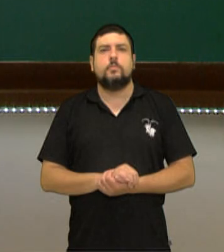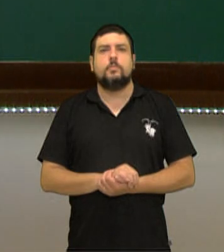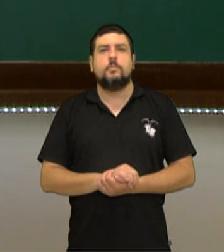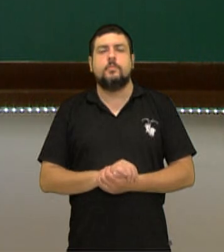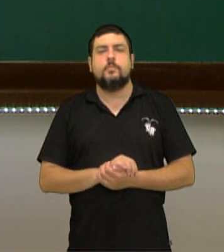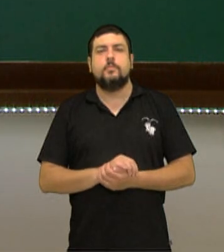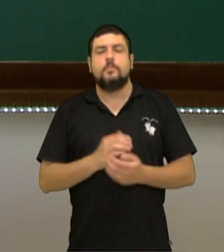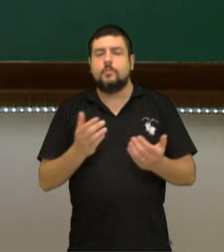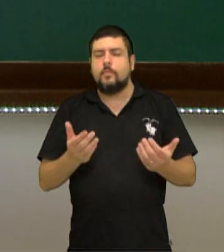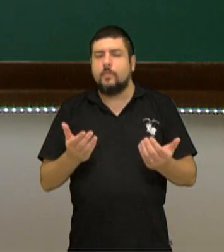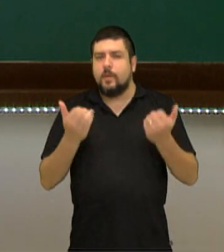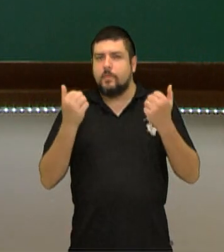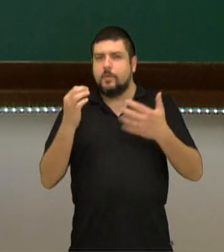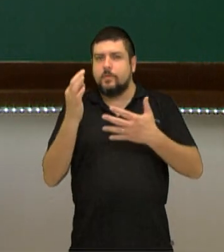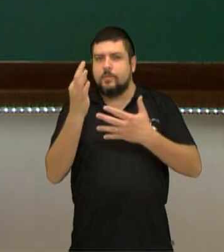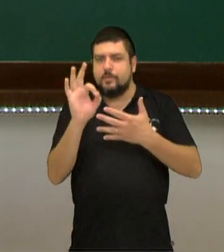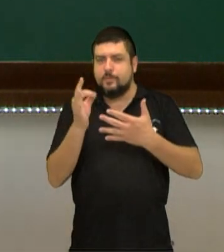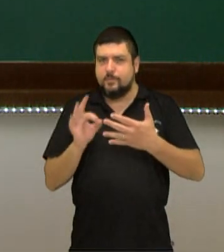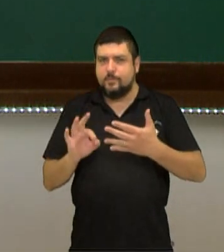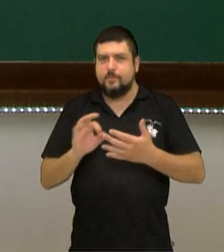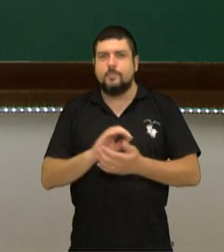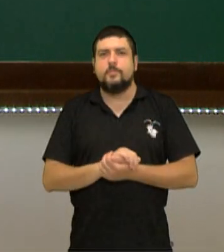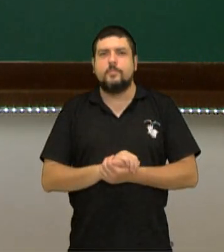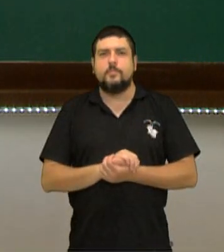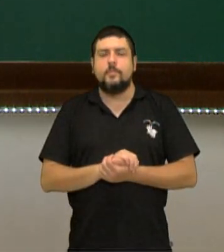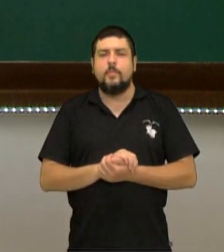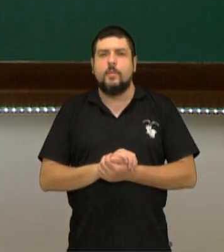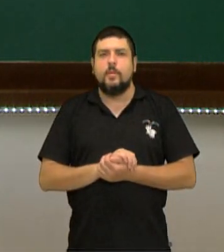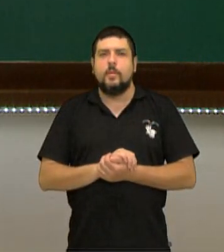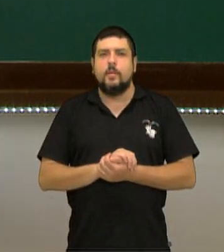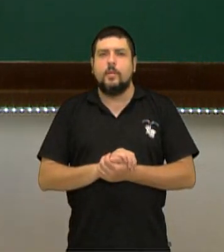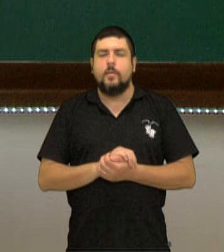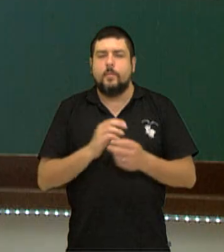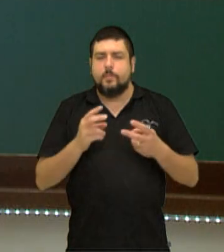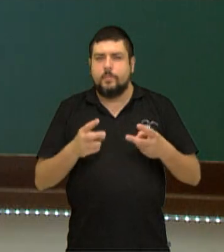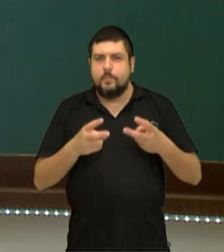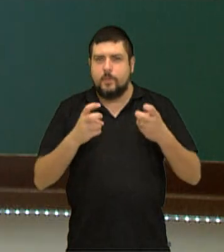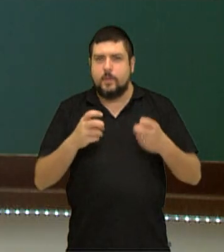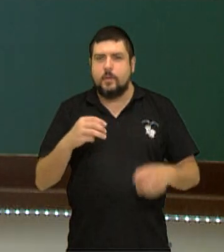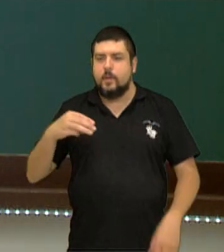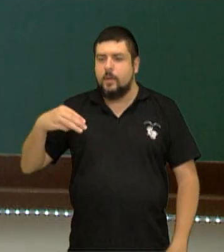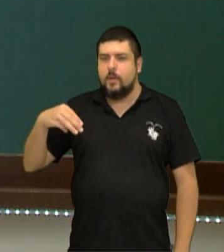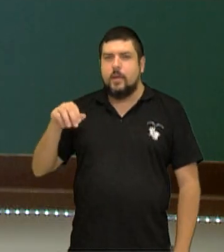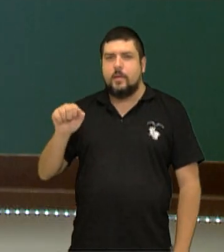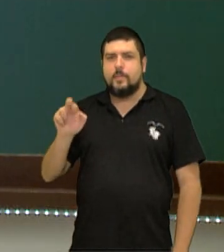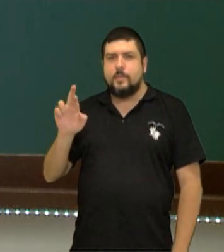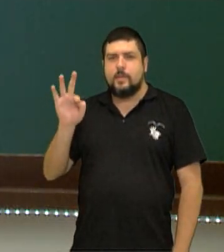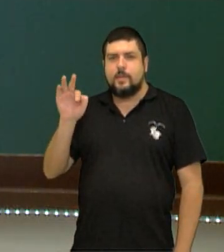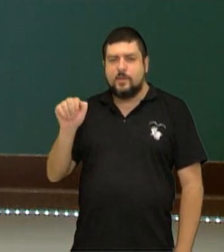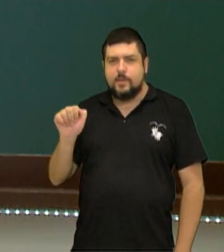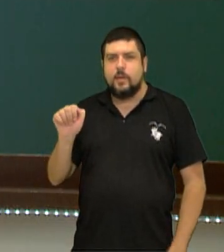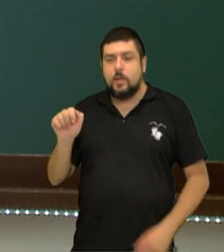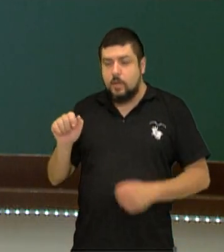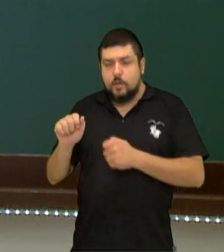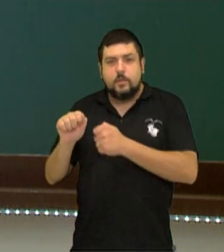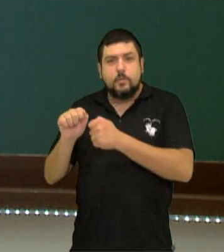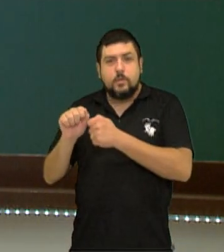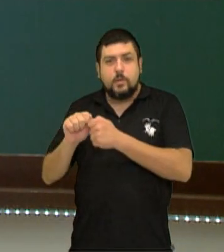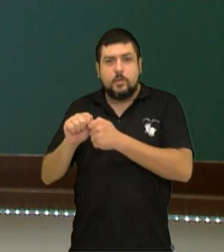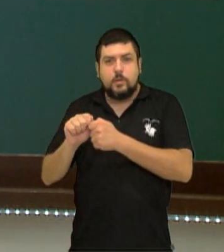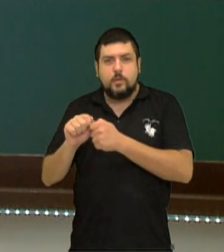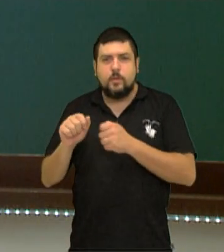Vamos corrigir o nosso exercício? Então veja, Marta, que é a personagem do nosso exercício, ela falou assim